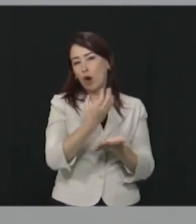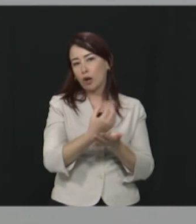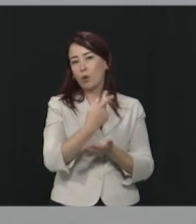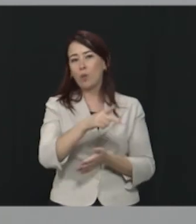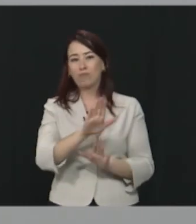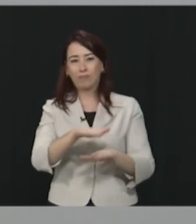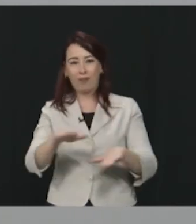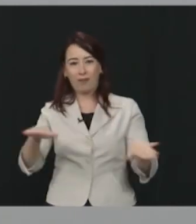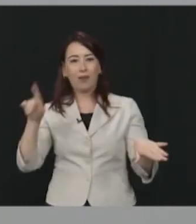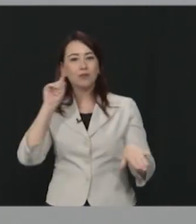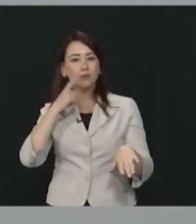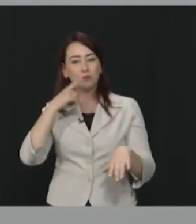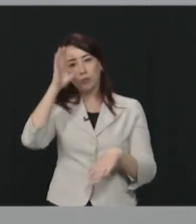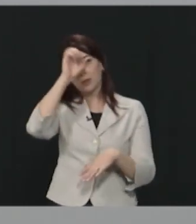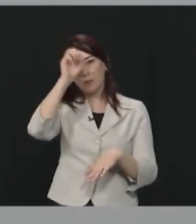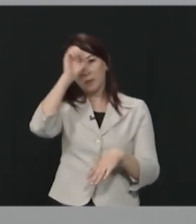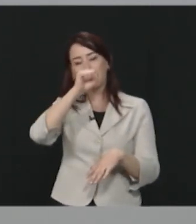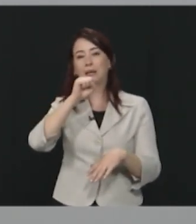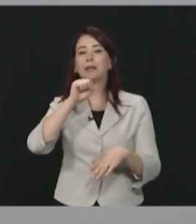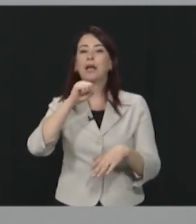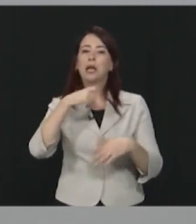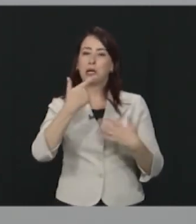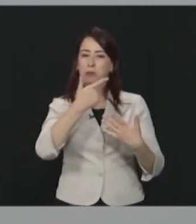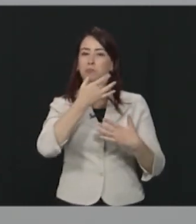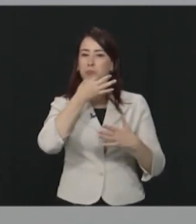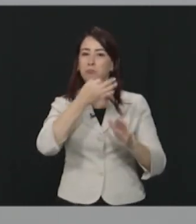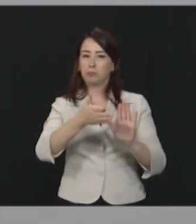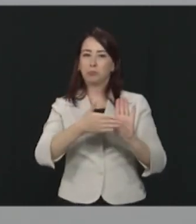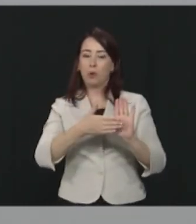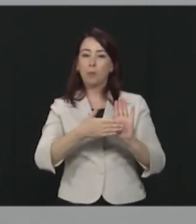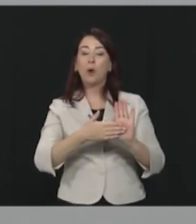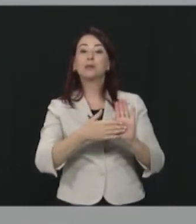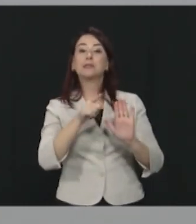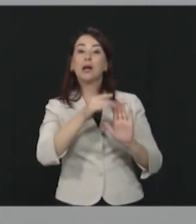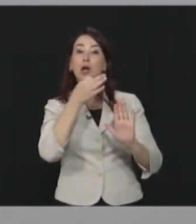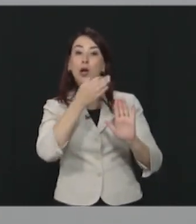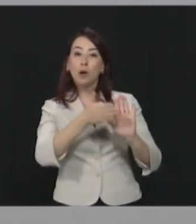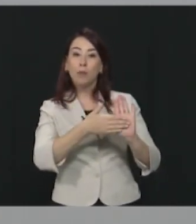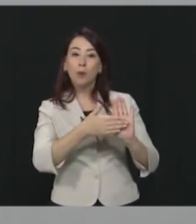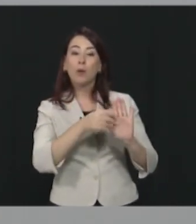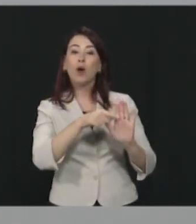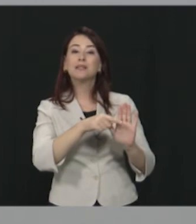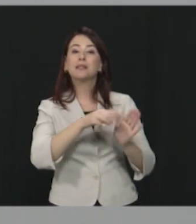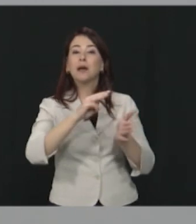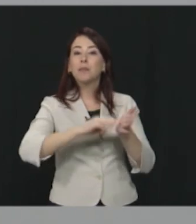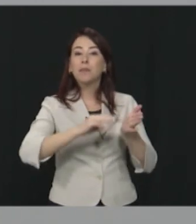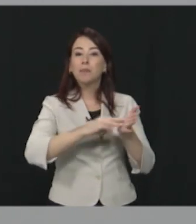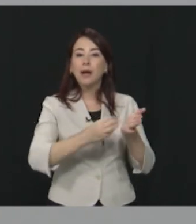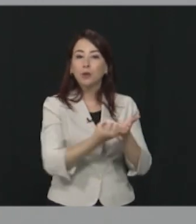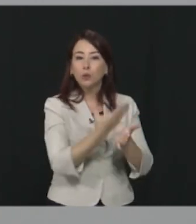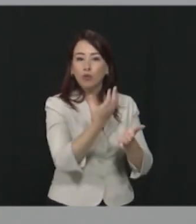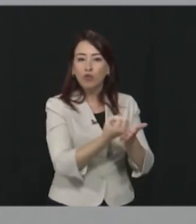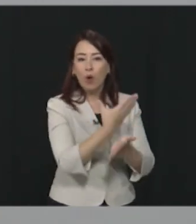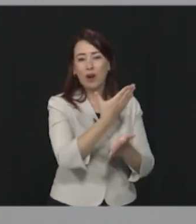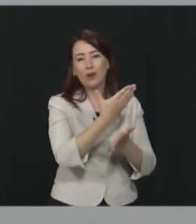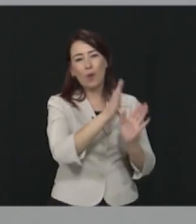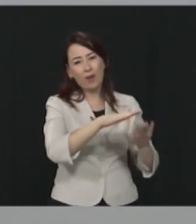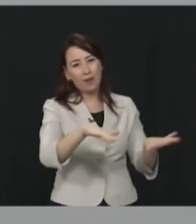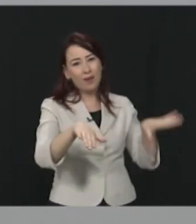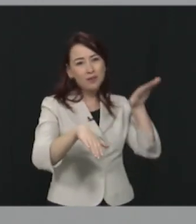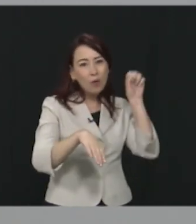crianças, de modo geral, e há a proposta também do método fônico para as crianças surdas.